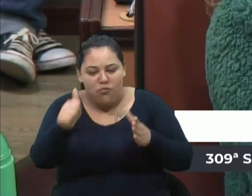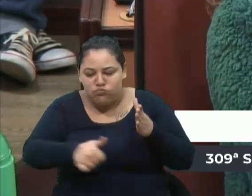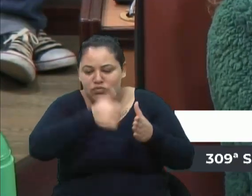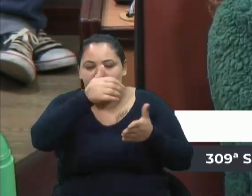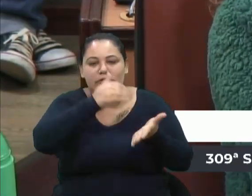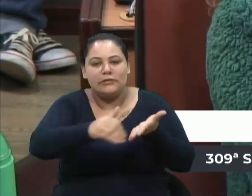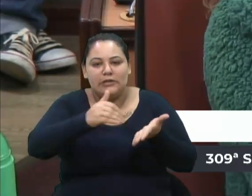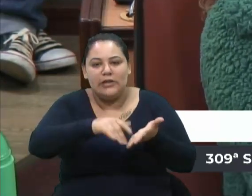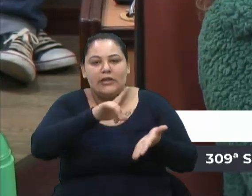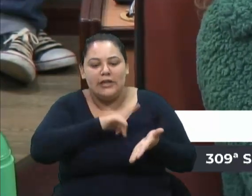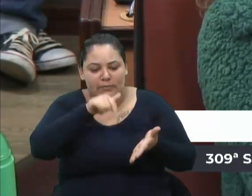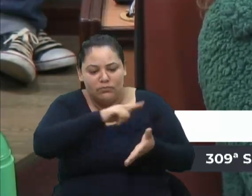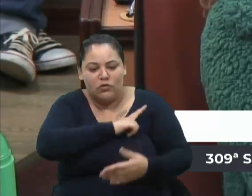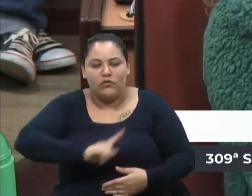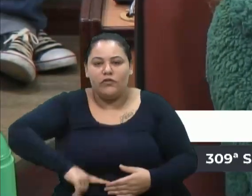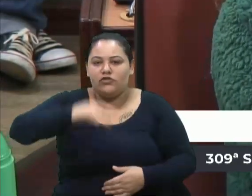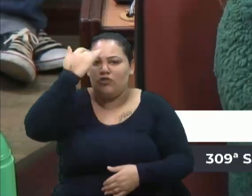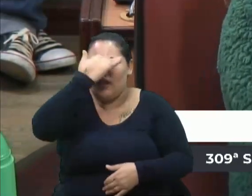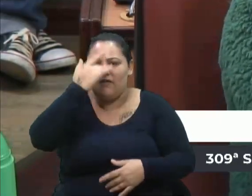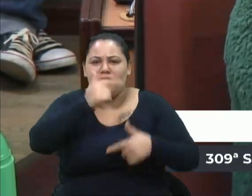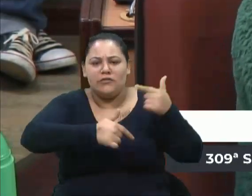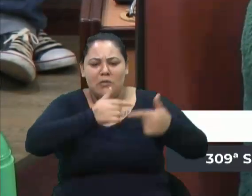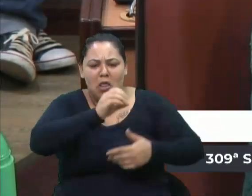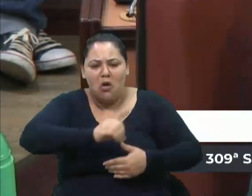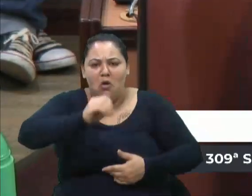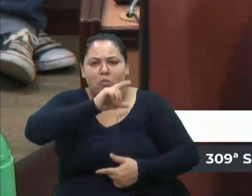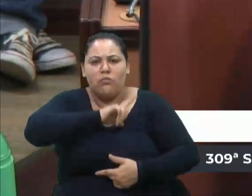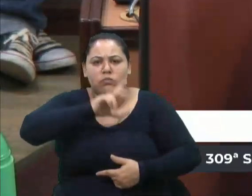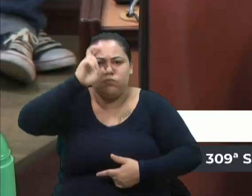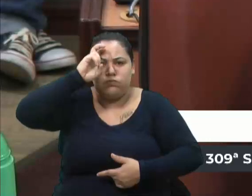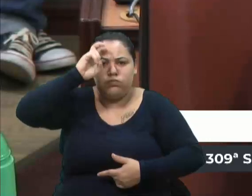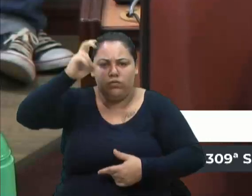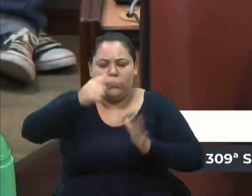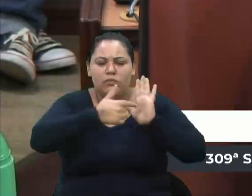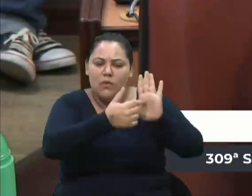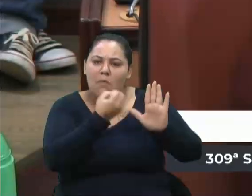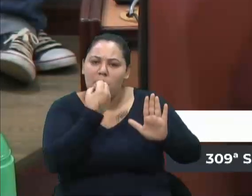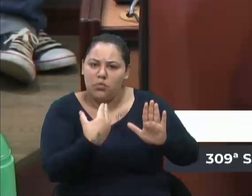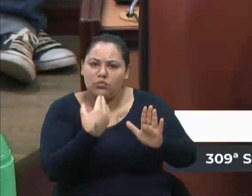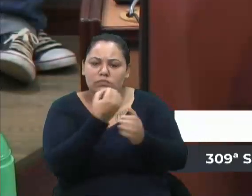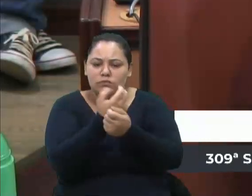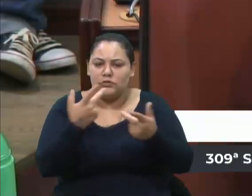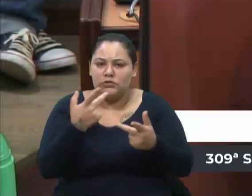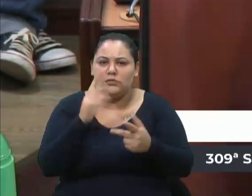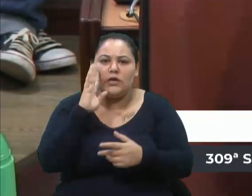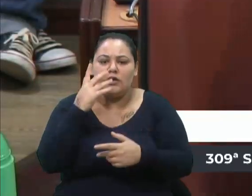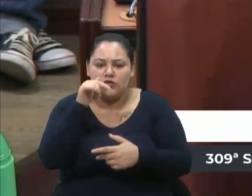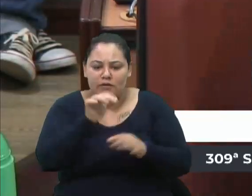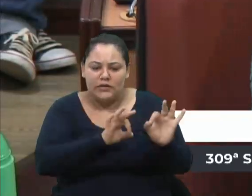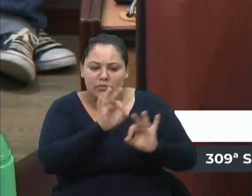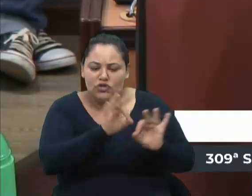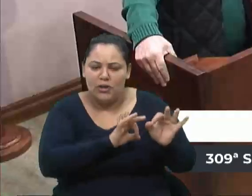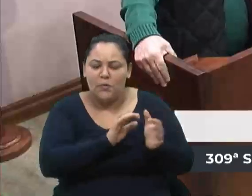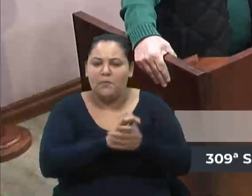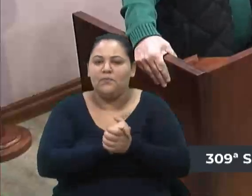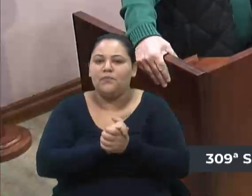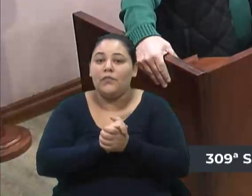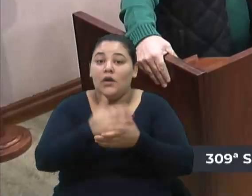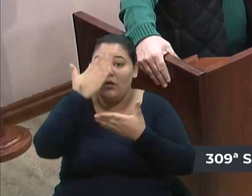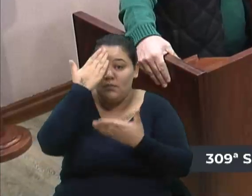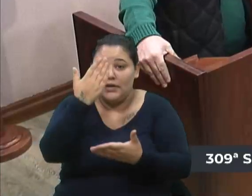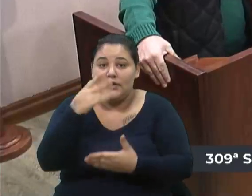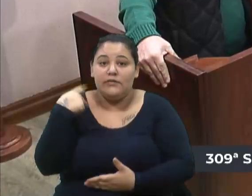vem fazendo um trabalho incrível e tenho certeza que é inteligente vai apresentar boas soluções para esse projeto sempre desmerecer